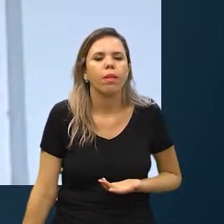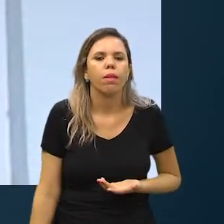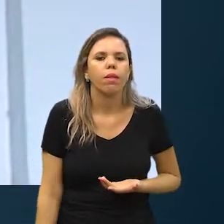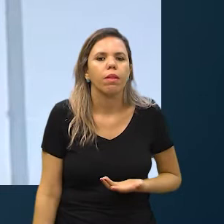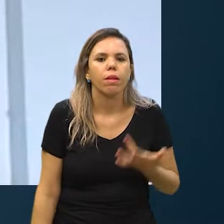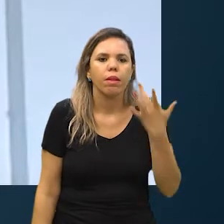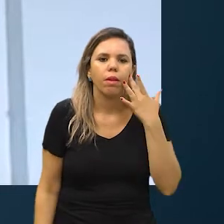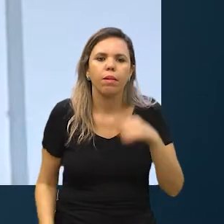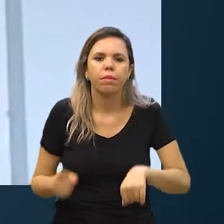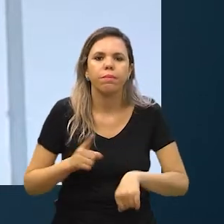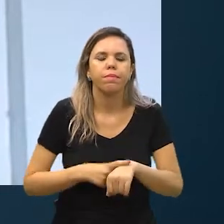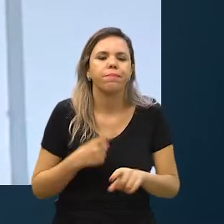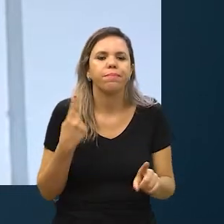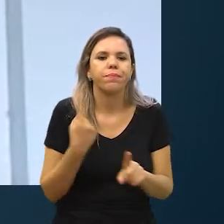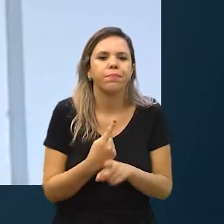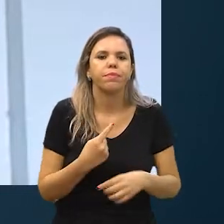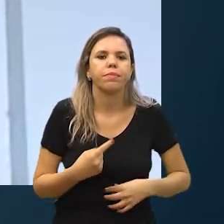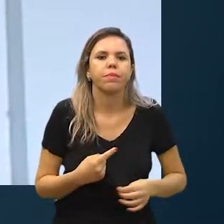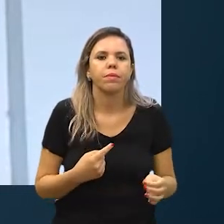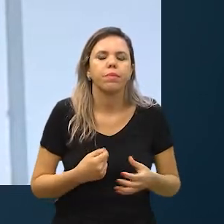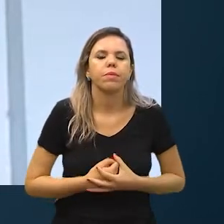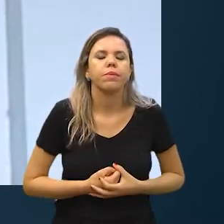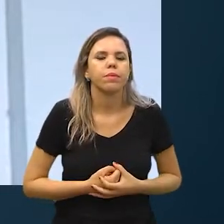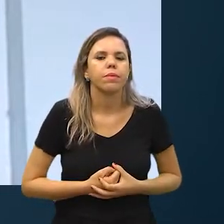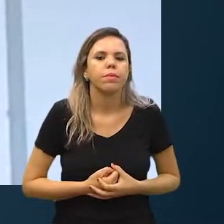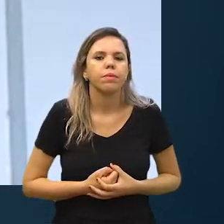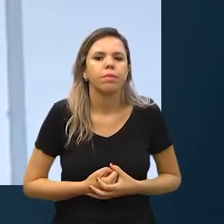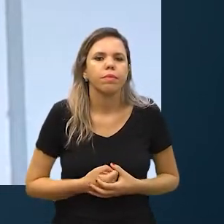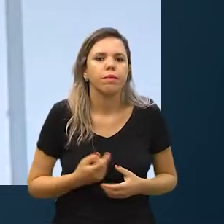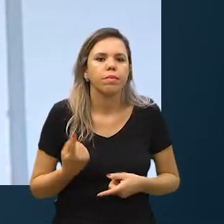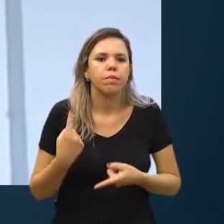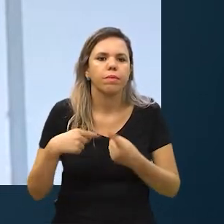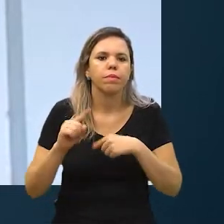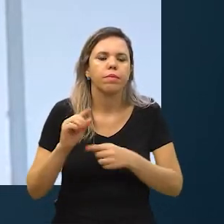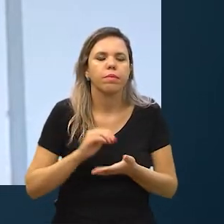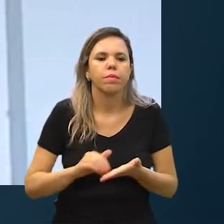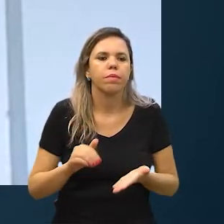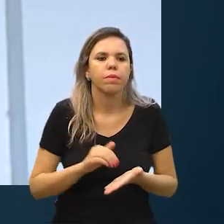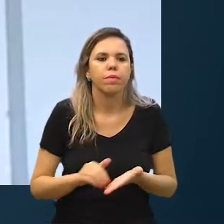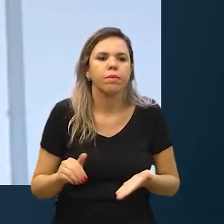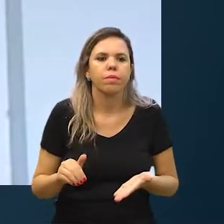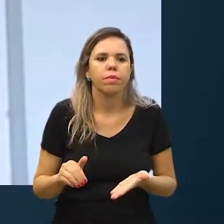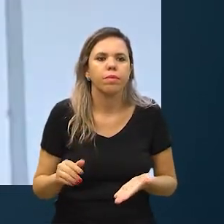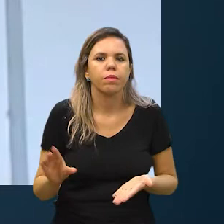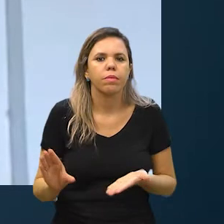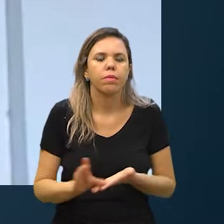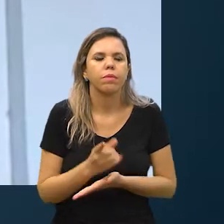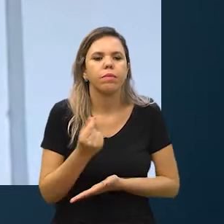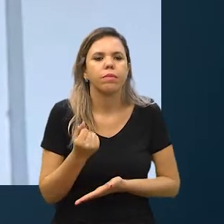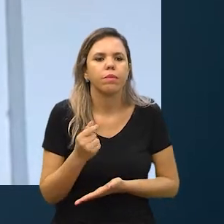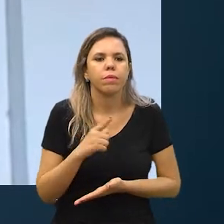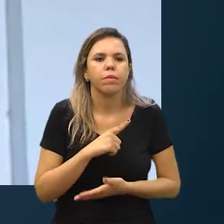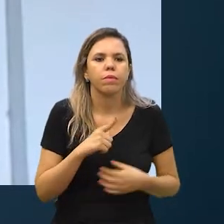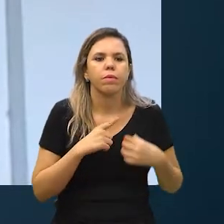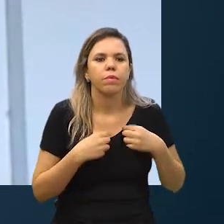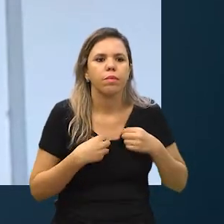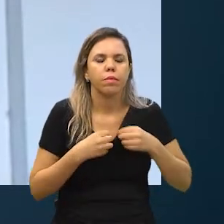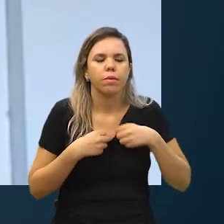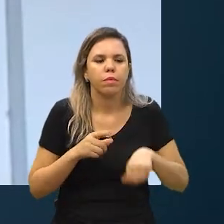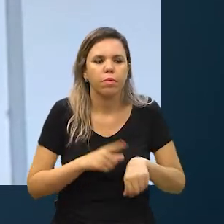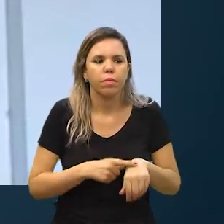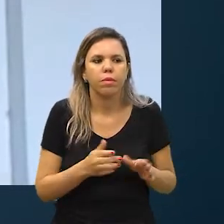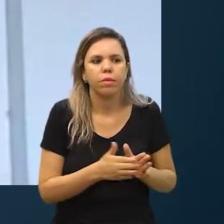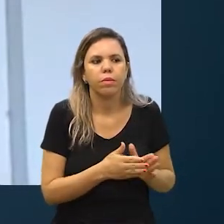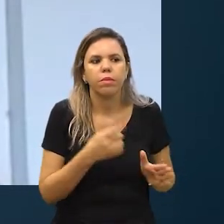acho que foi um momento de encontro muito propício, porque o escritório tinha os recursos e a gente tinha